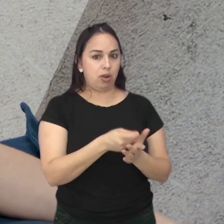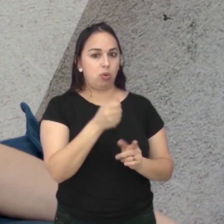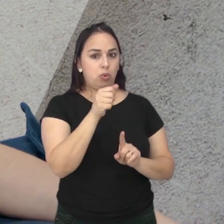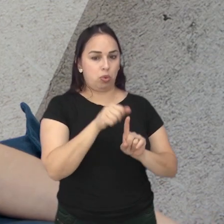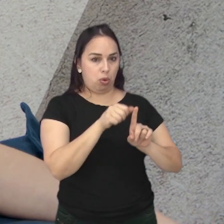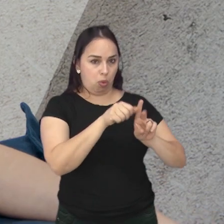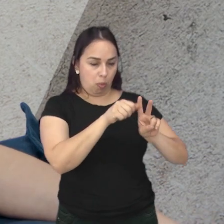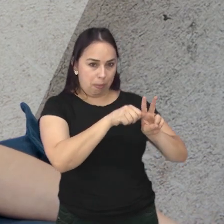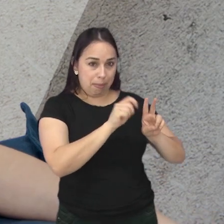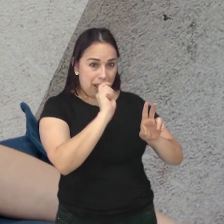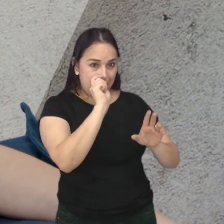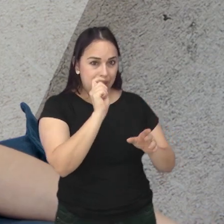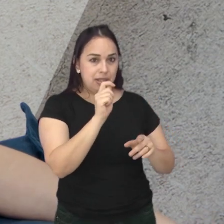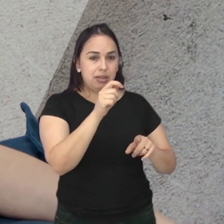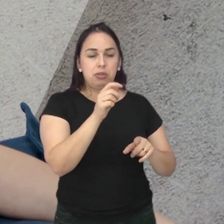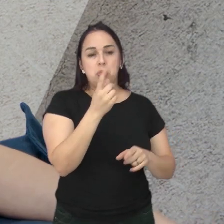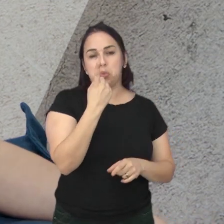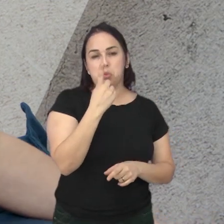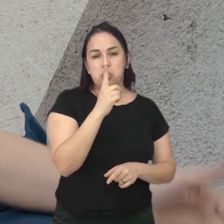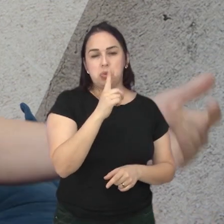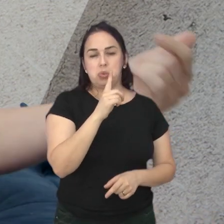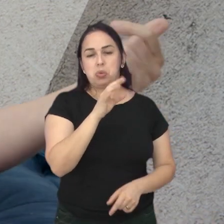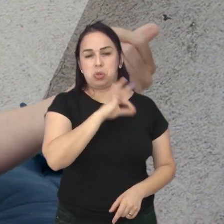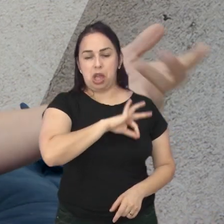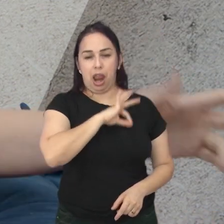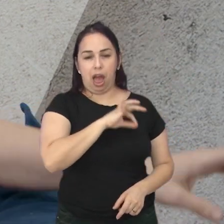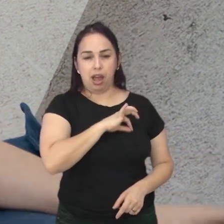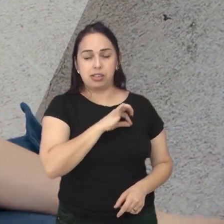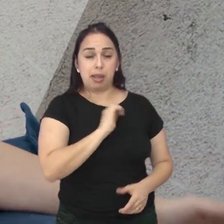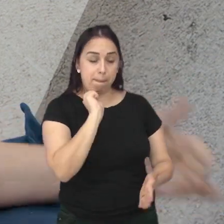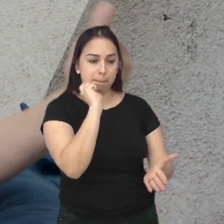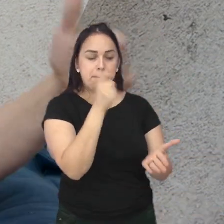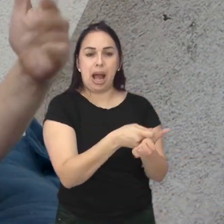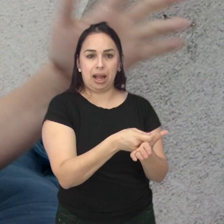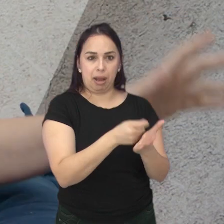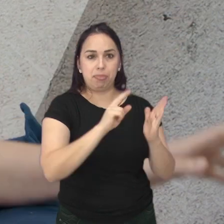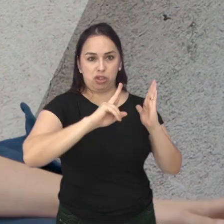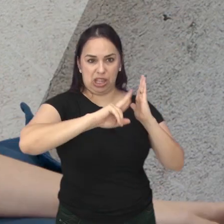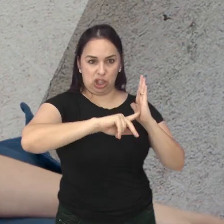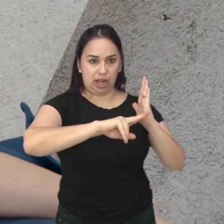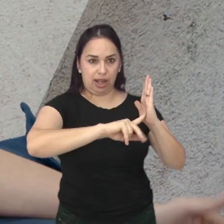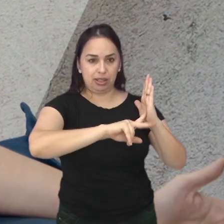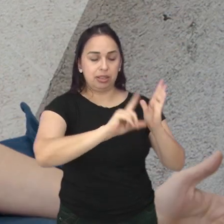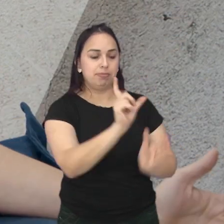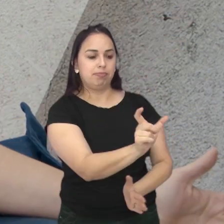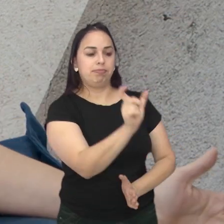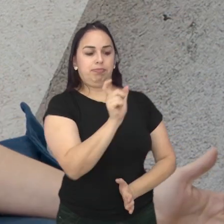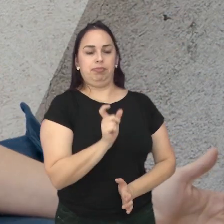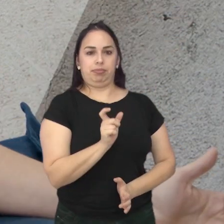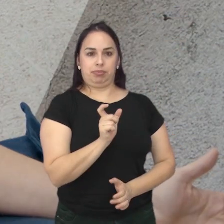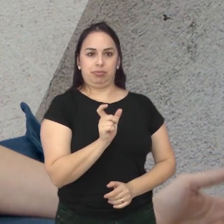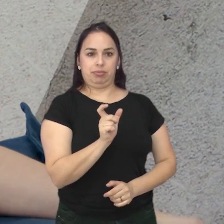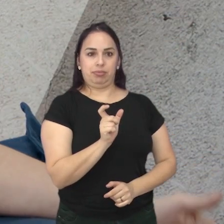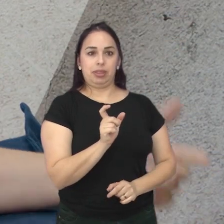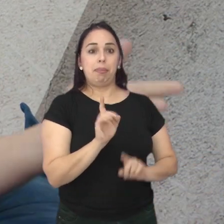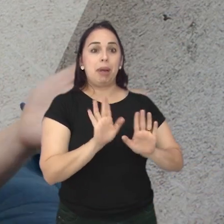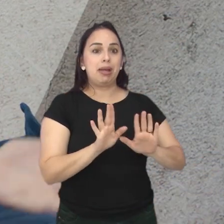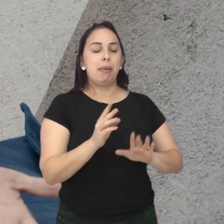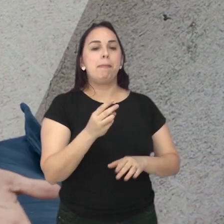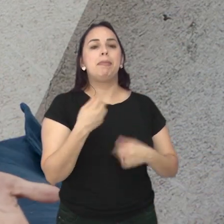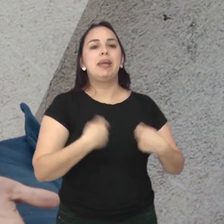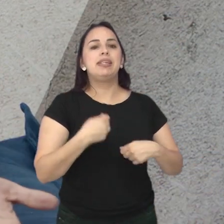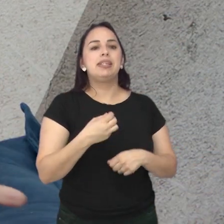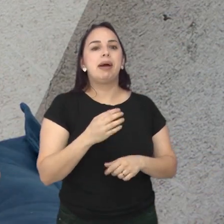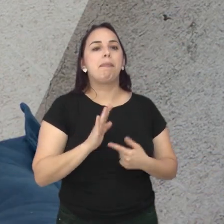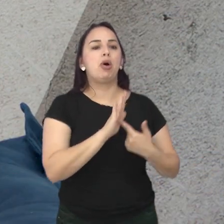de um salário mínimo por esse registro, tá até um pouco menos agora, que mudou a questão do sindicato e tal, e tem que apresentar